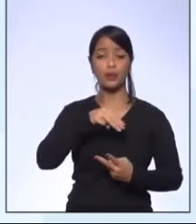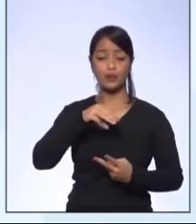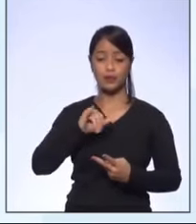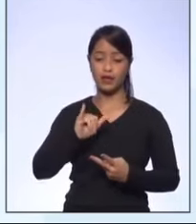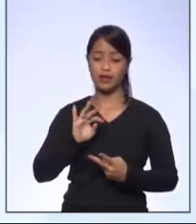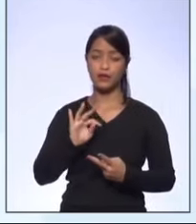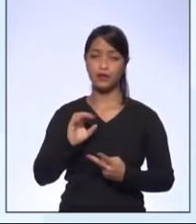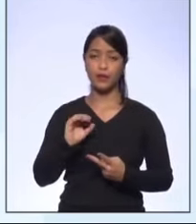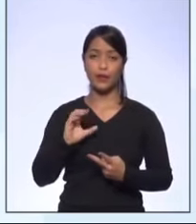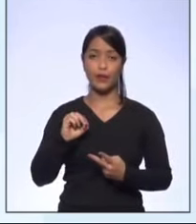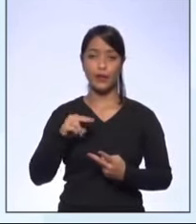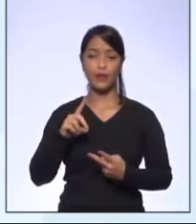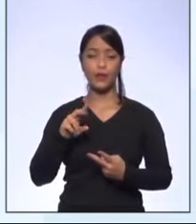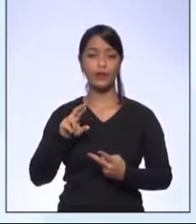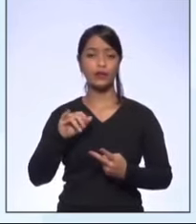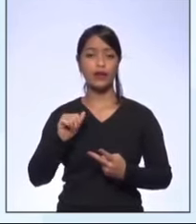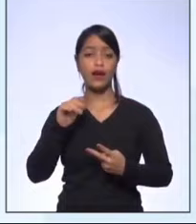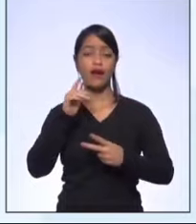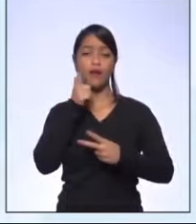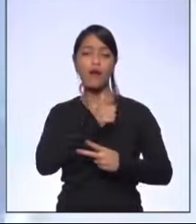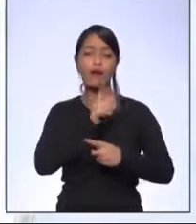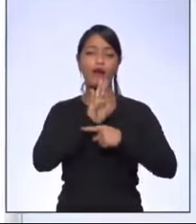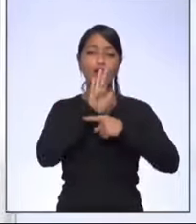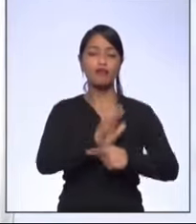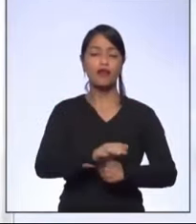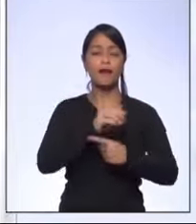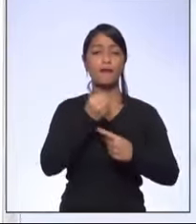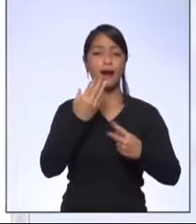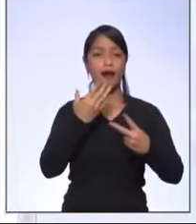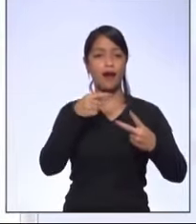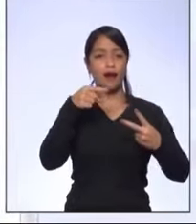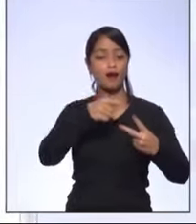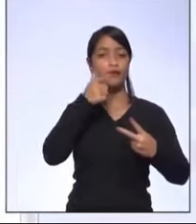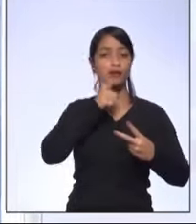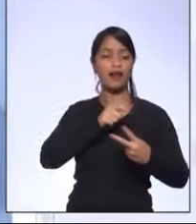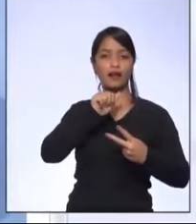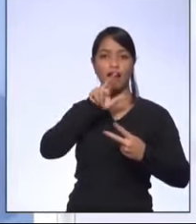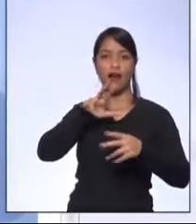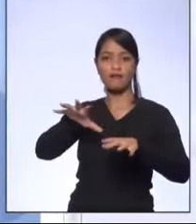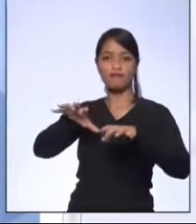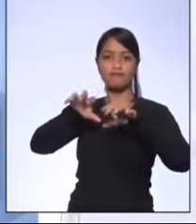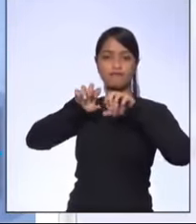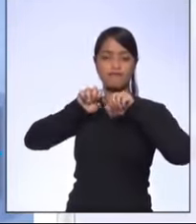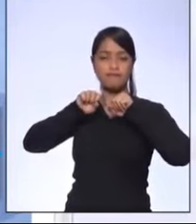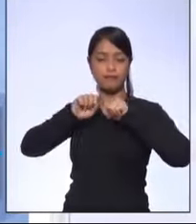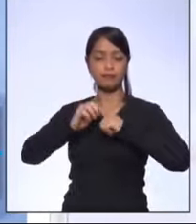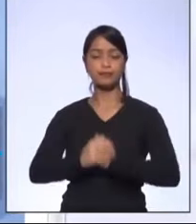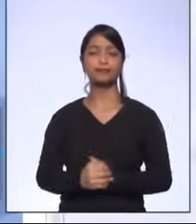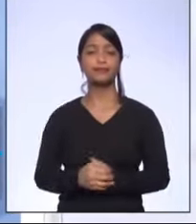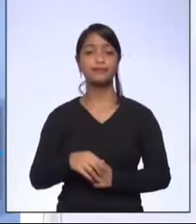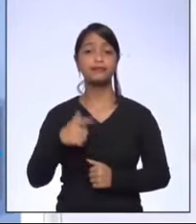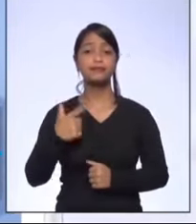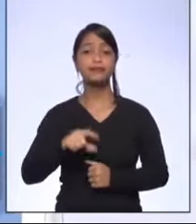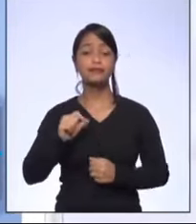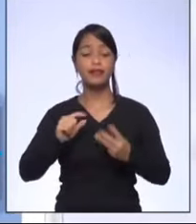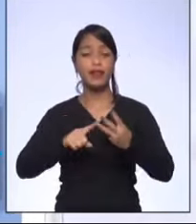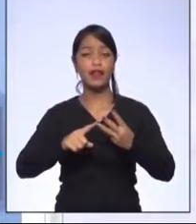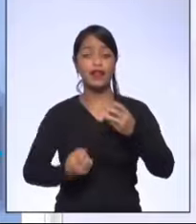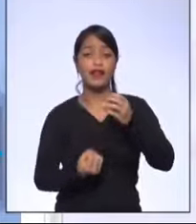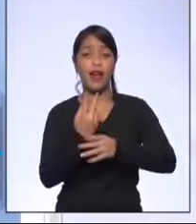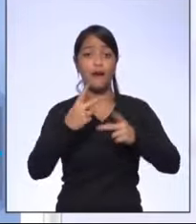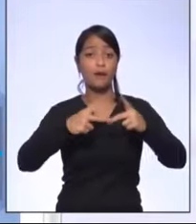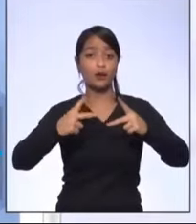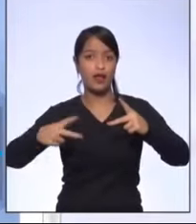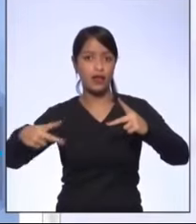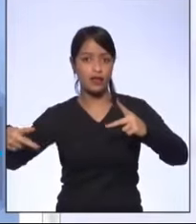vai ter a organela para fazer a proteína, que vai ser o